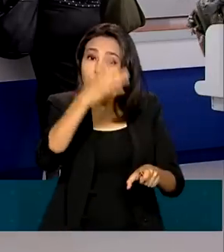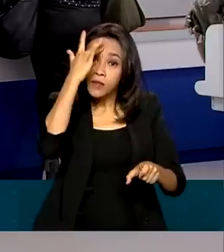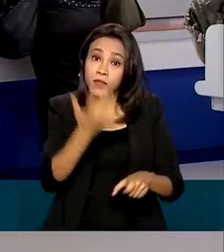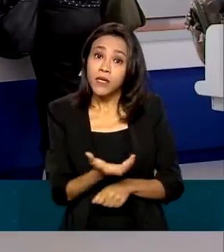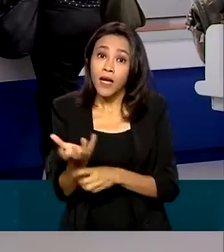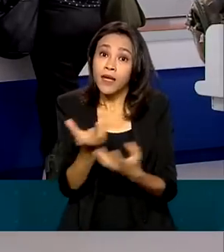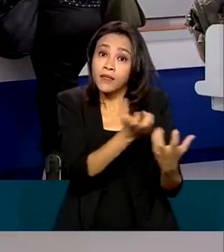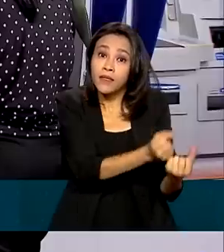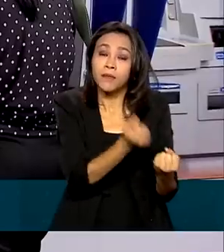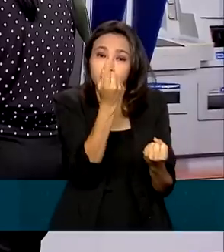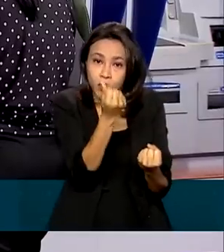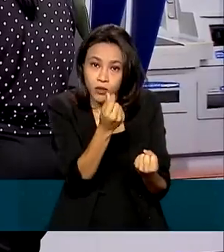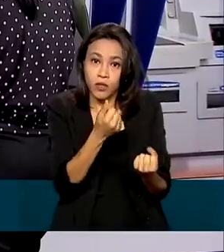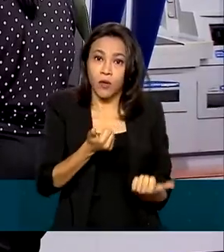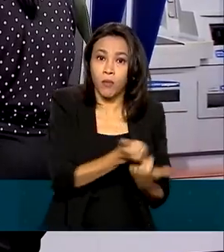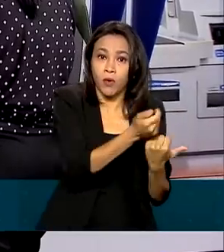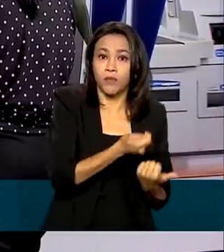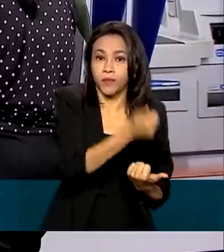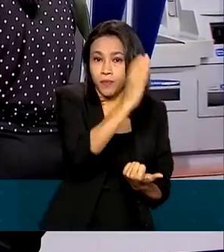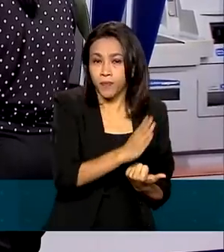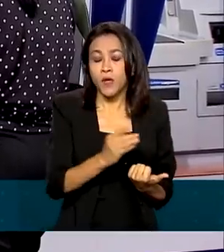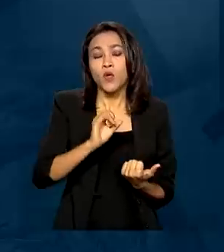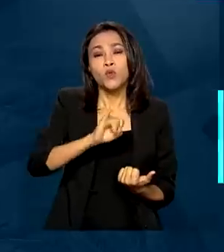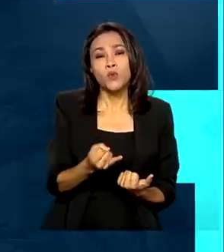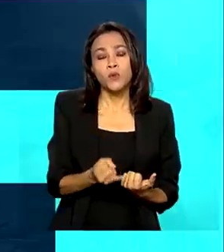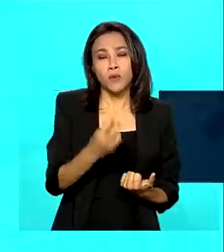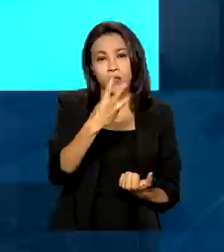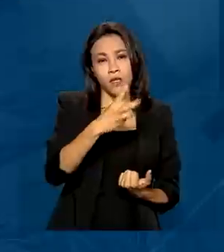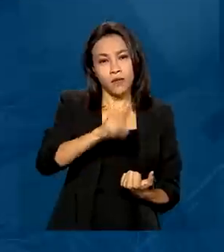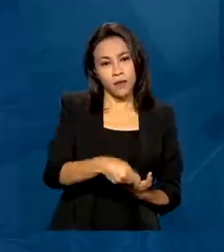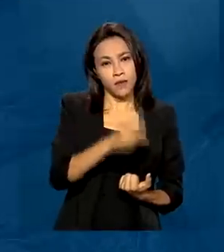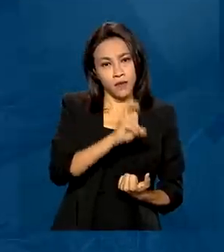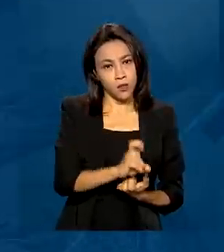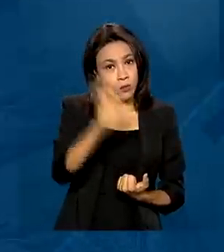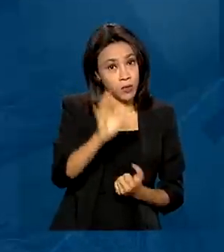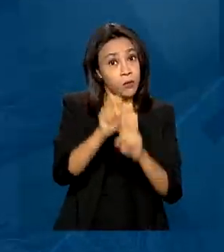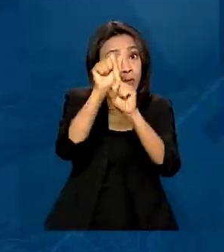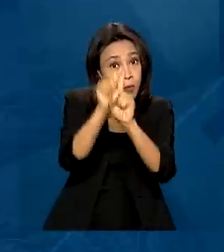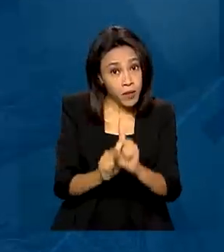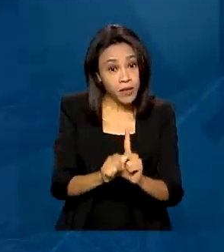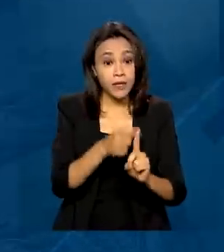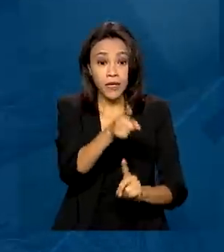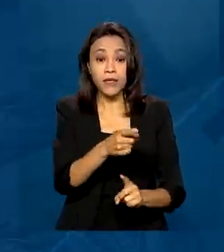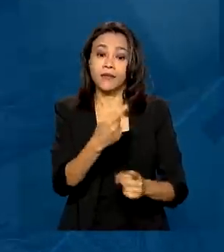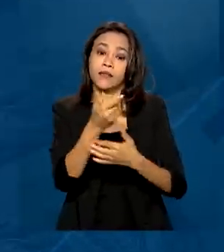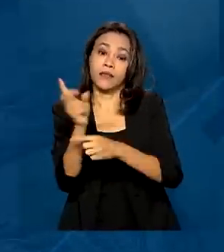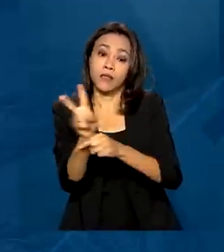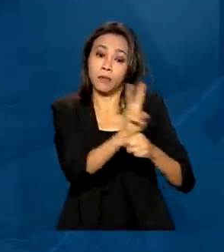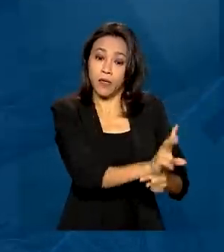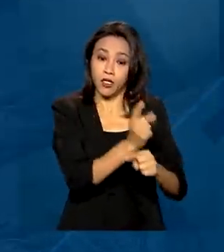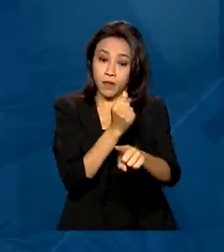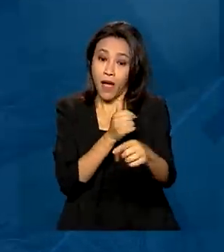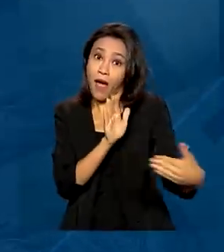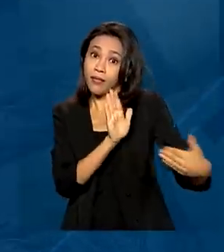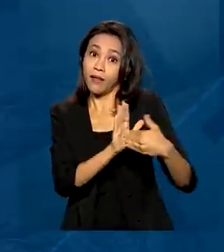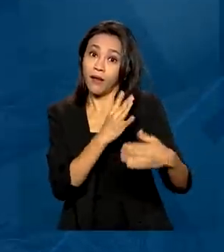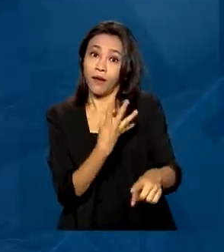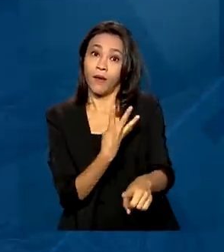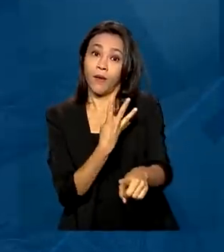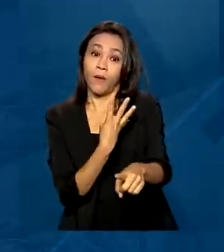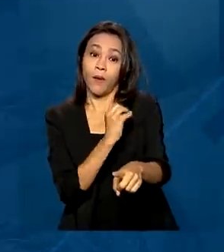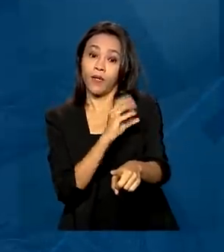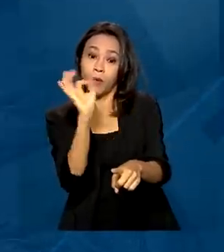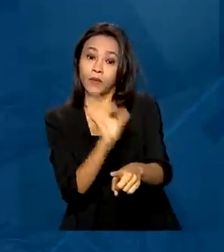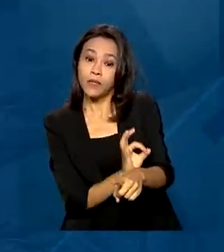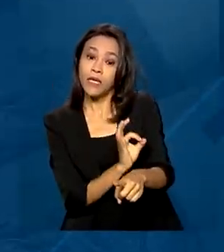ao crédito com juros de até 3,5% ao mês o limite do empréstimo consignado é de até 40% dos r$ 400